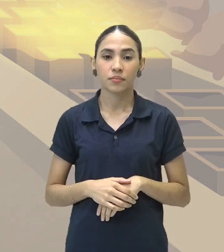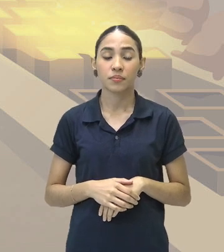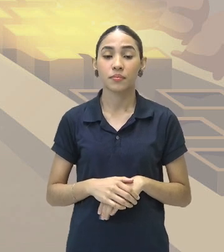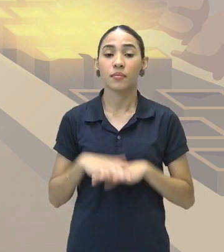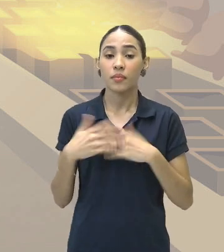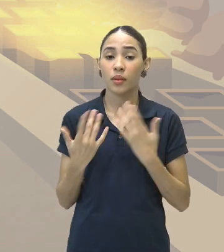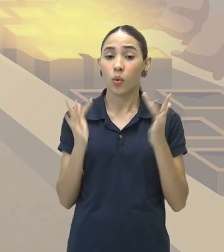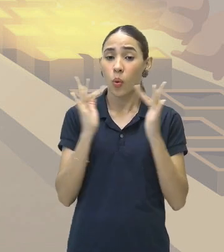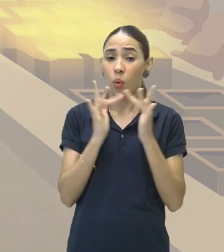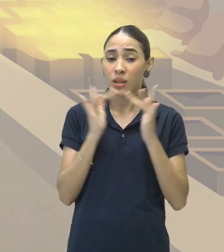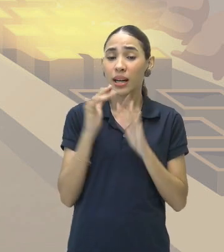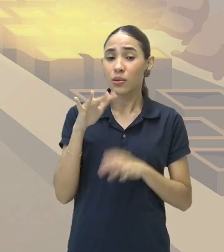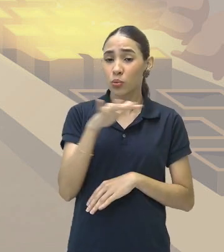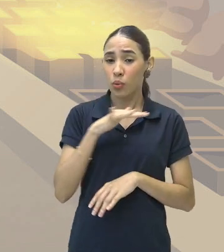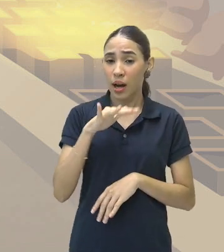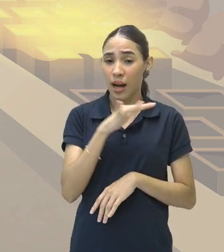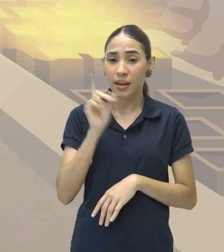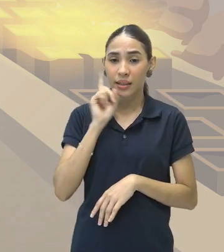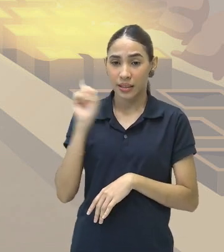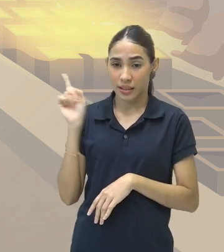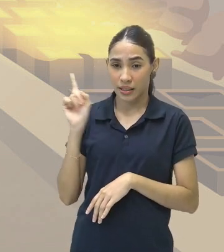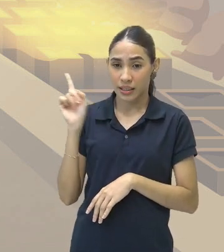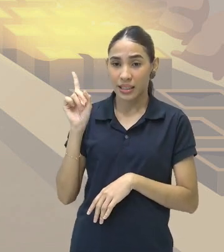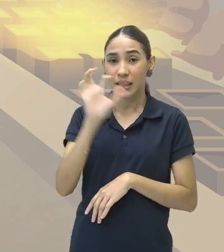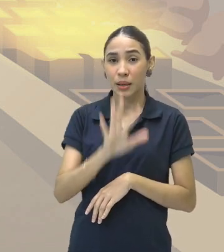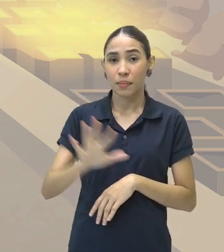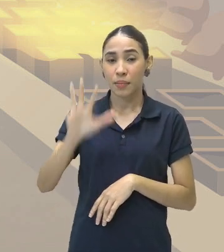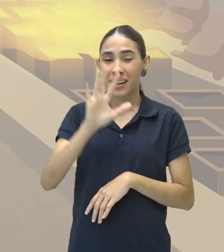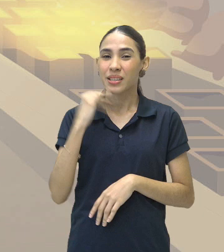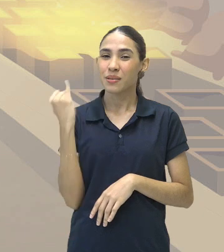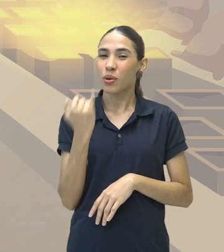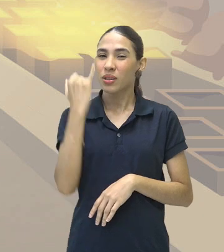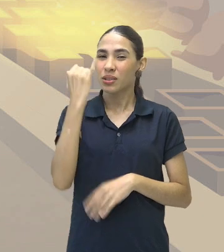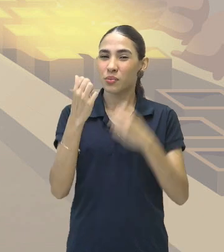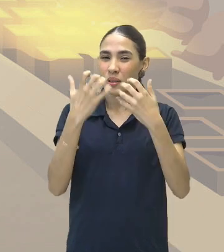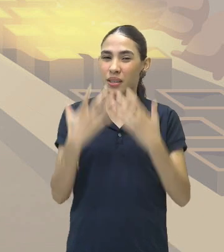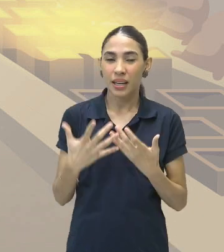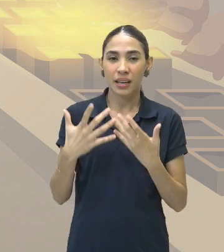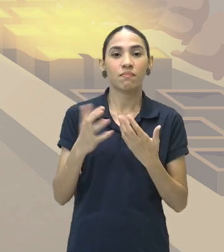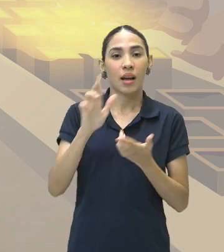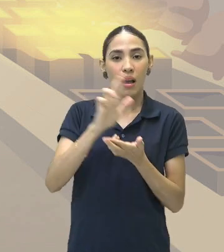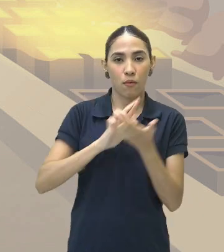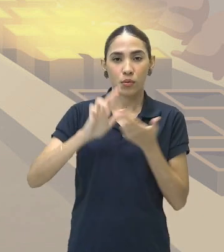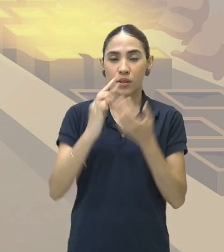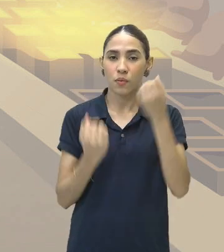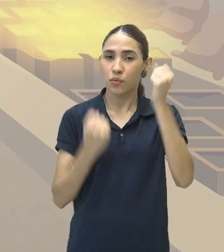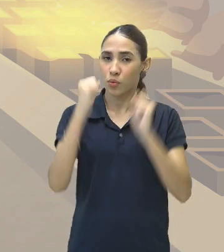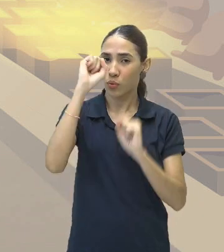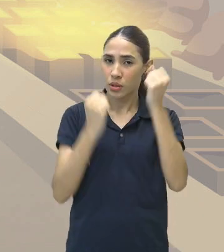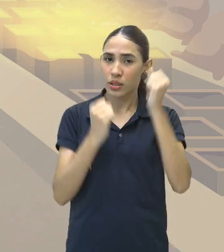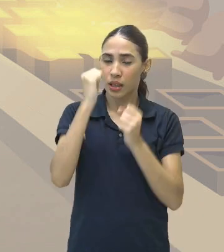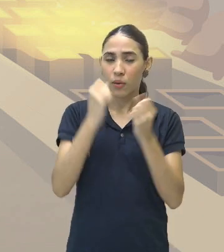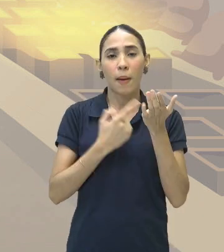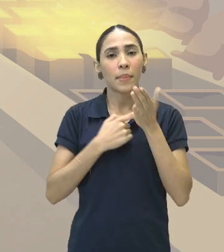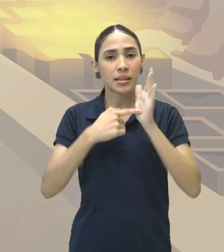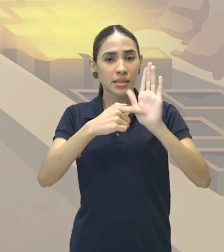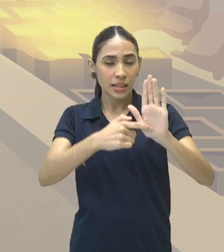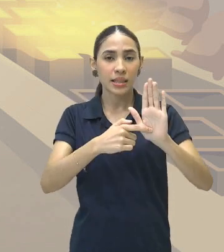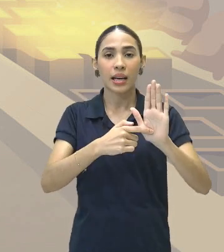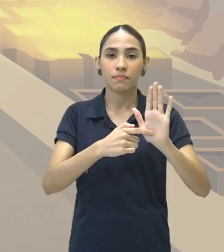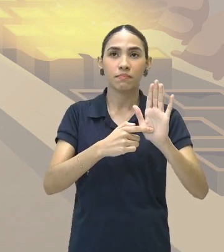desse cenário, é importante a gente trazer que a Revolução Industrial, além dela trazer essas